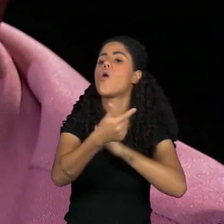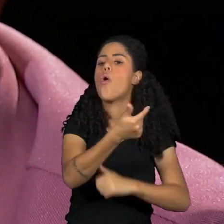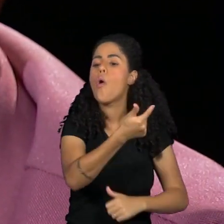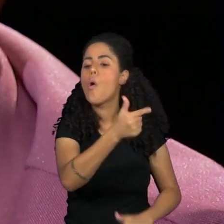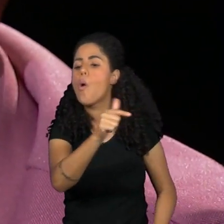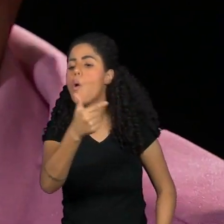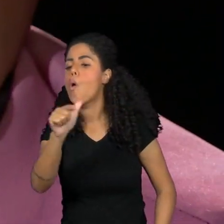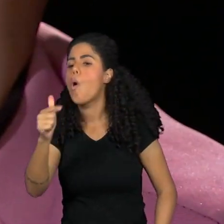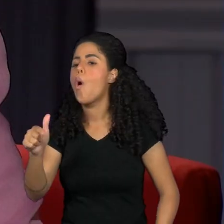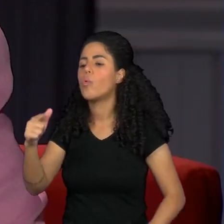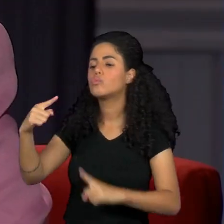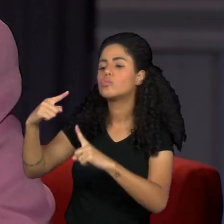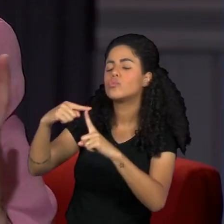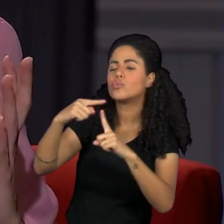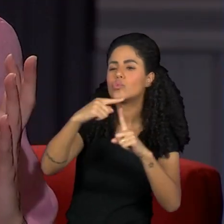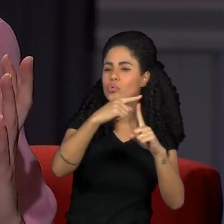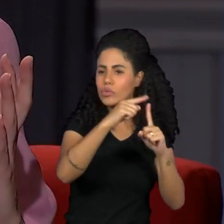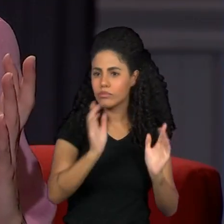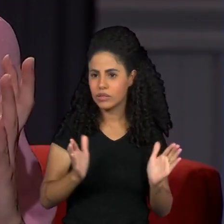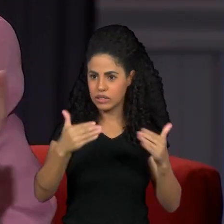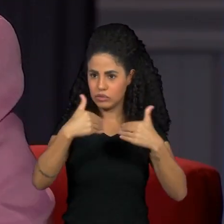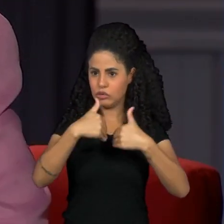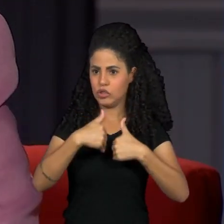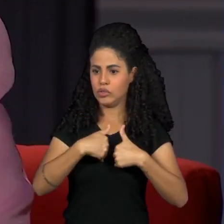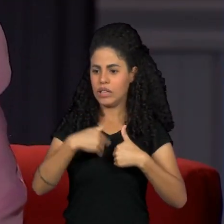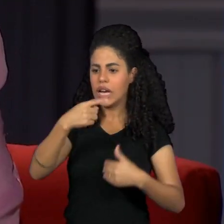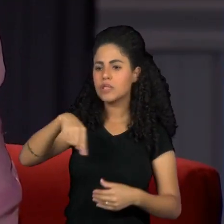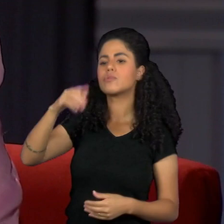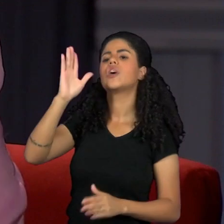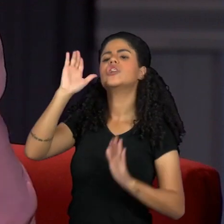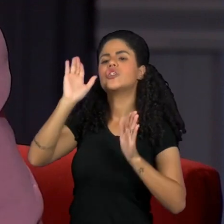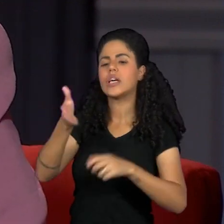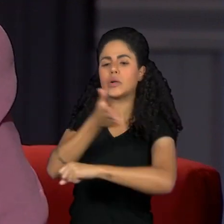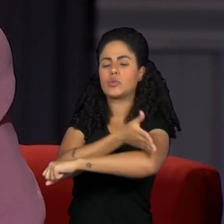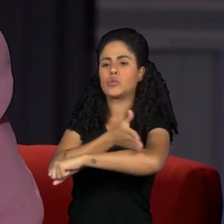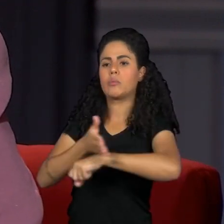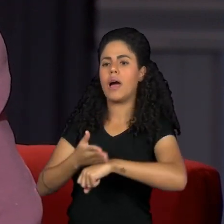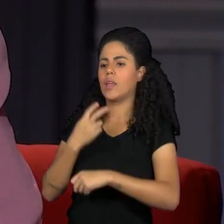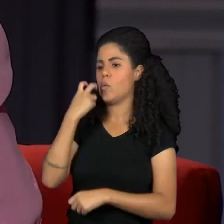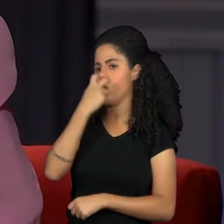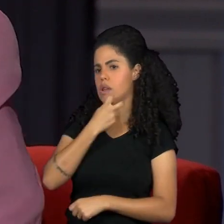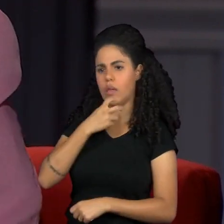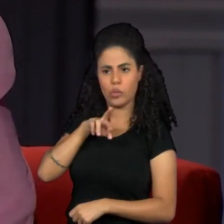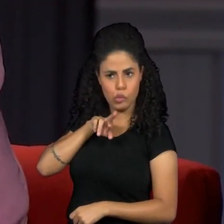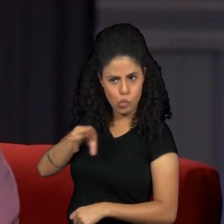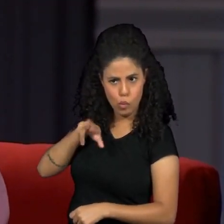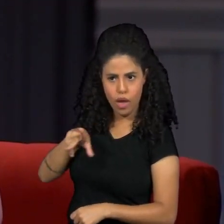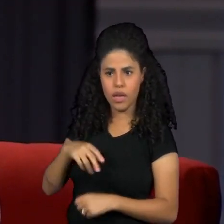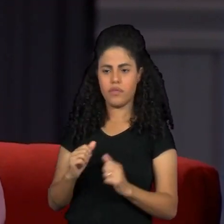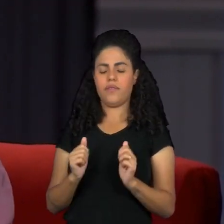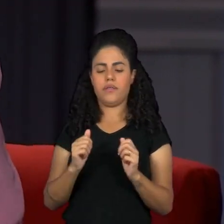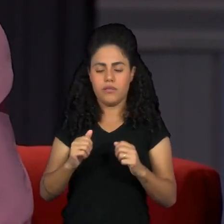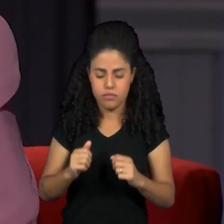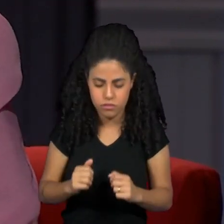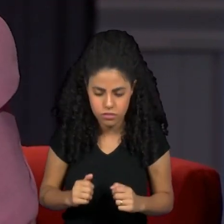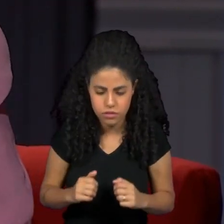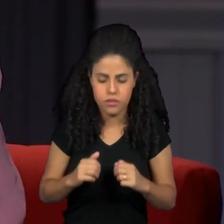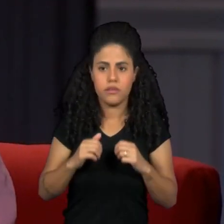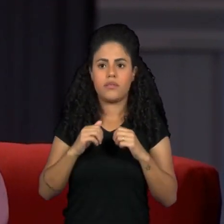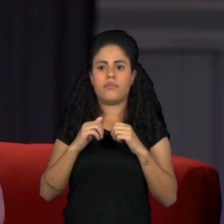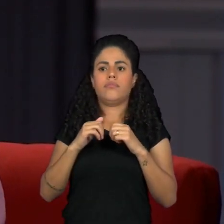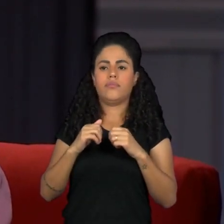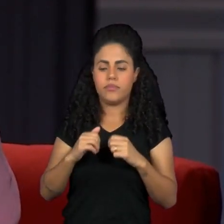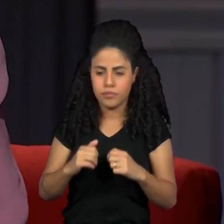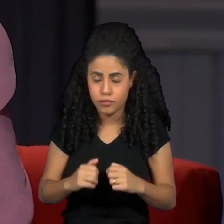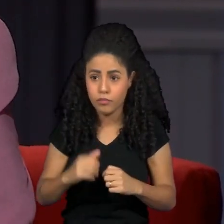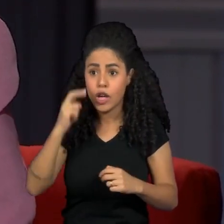ser autista. Não aquela midiática do autista que não é oralizado, que se balança o tempo todo, que não